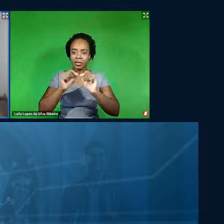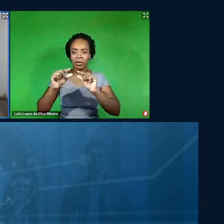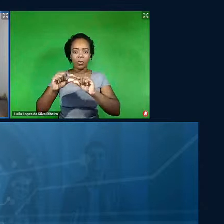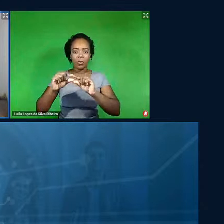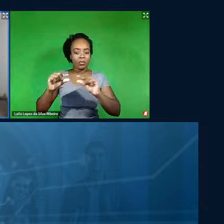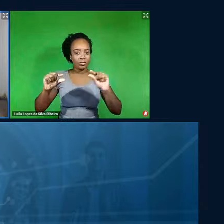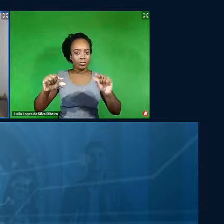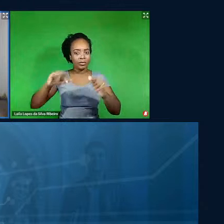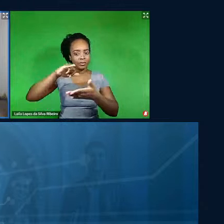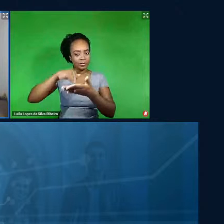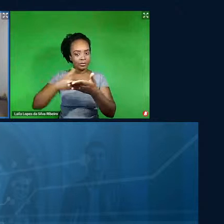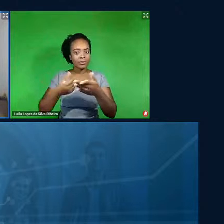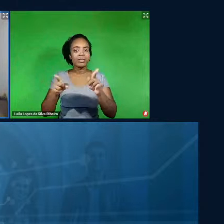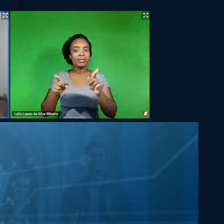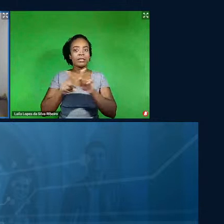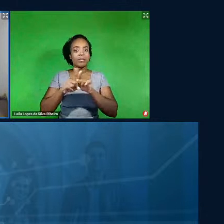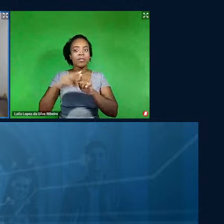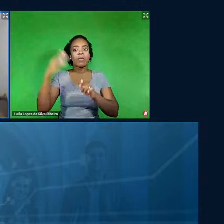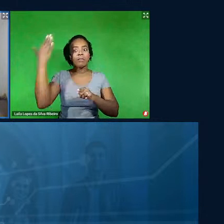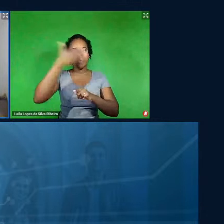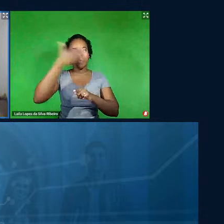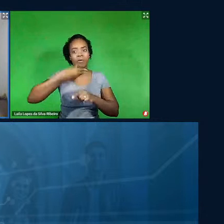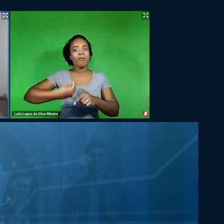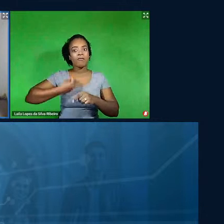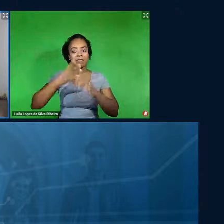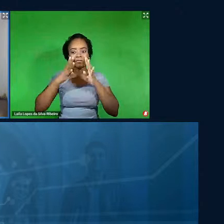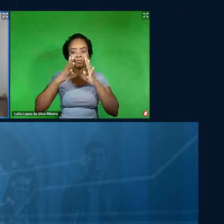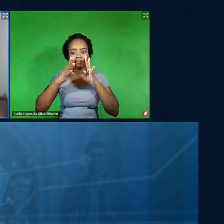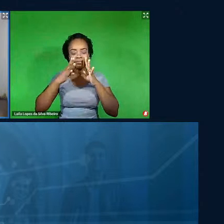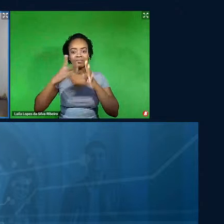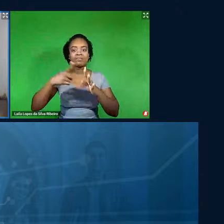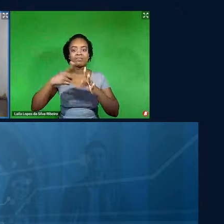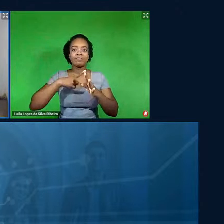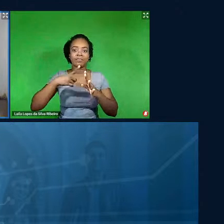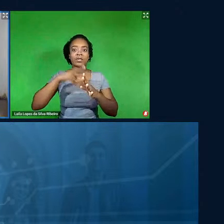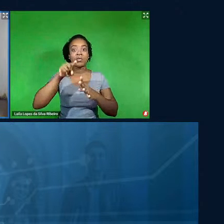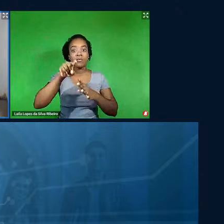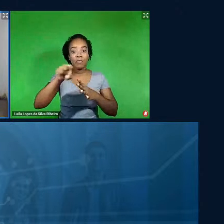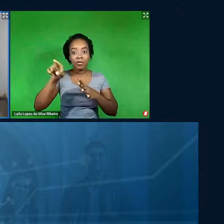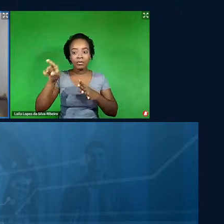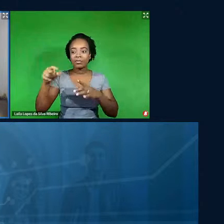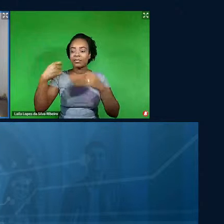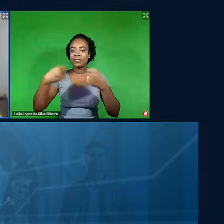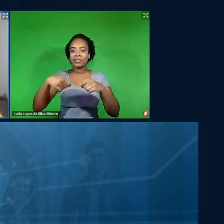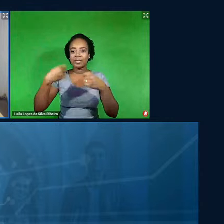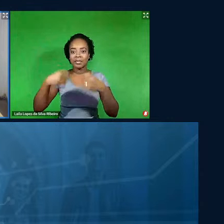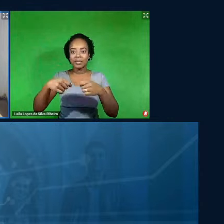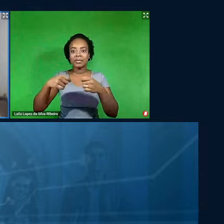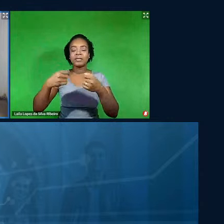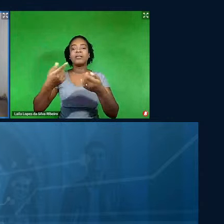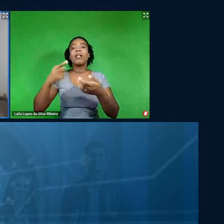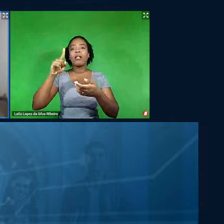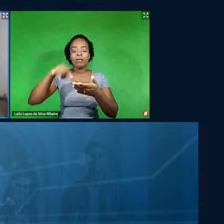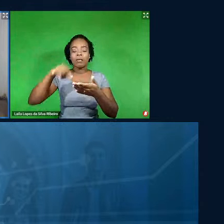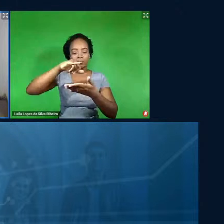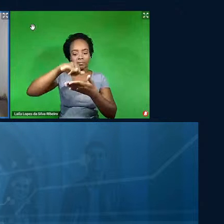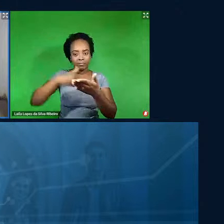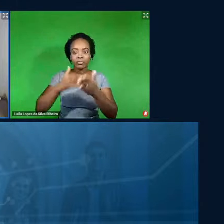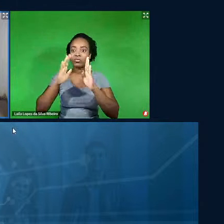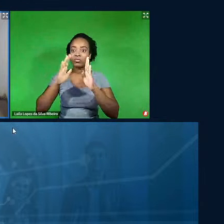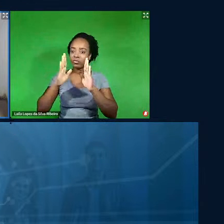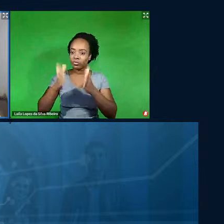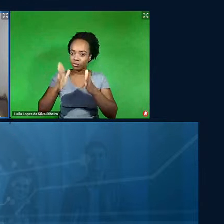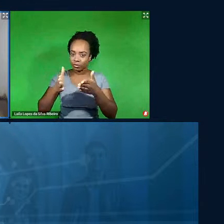link de frequência. Então, não esqueçam de ir lá e registrar a sua frequência, para depois você ter acesso à sua certificação.